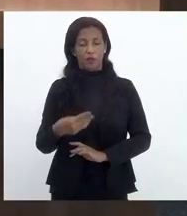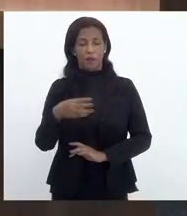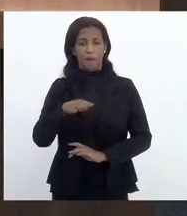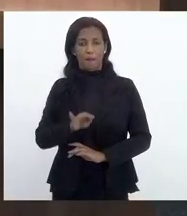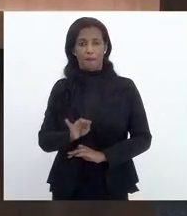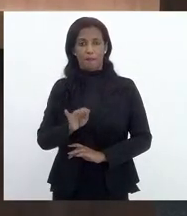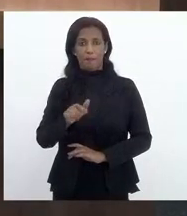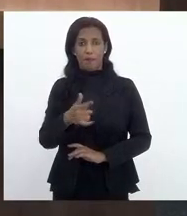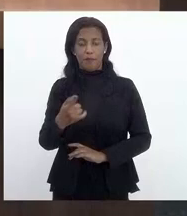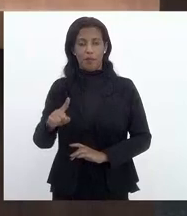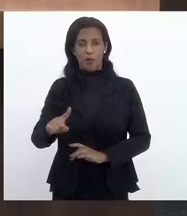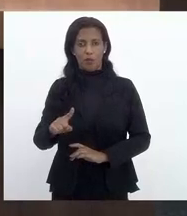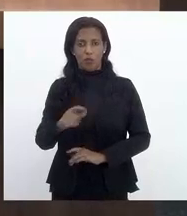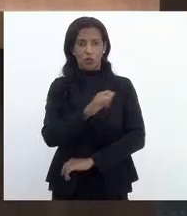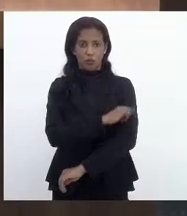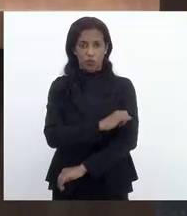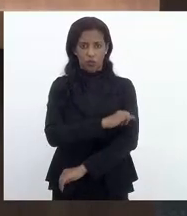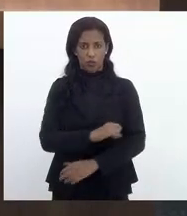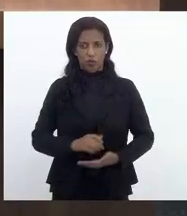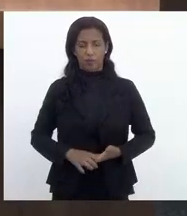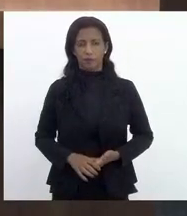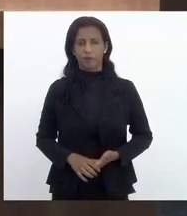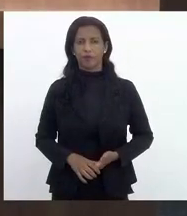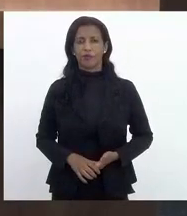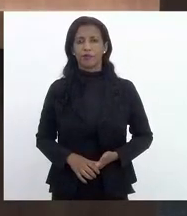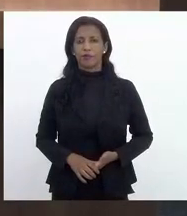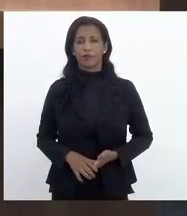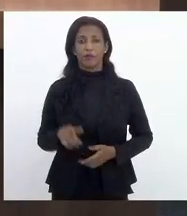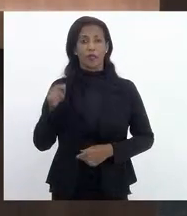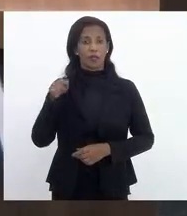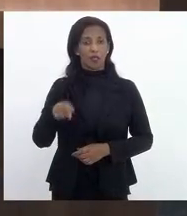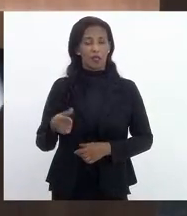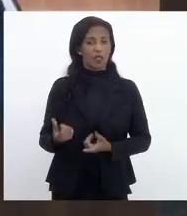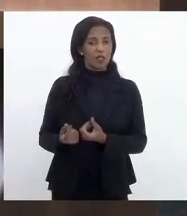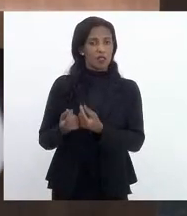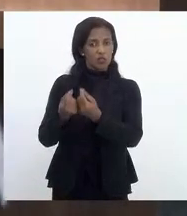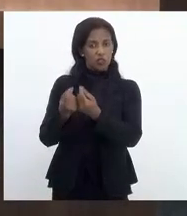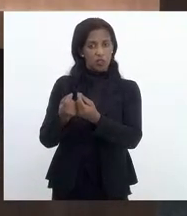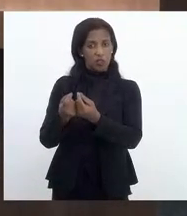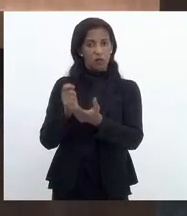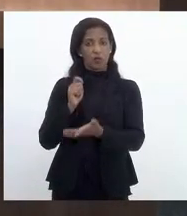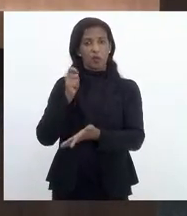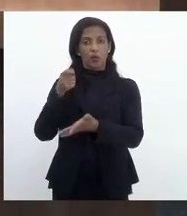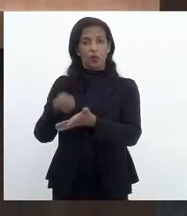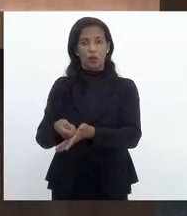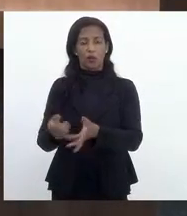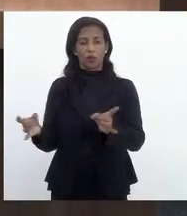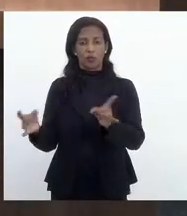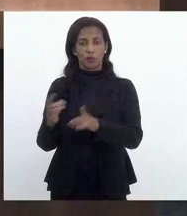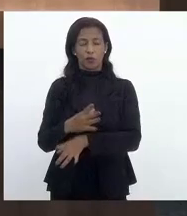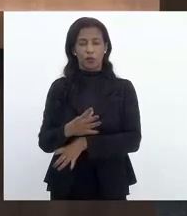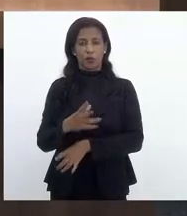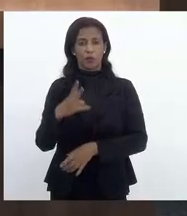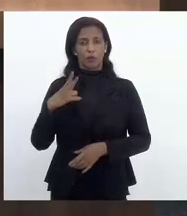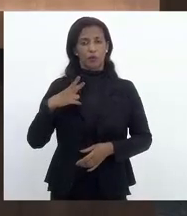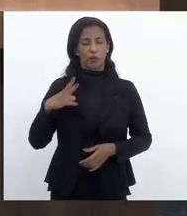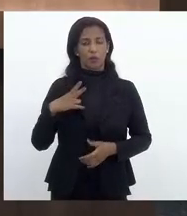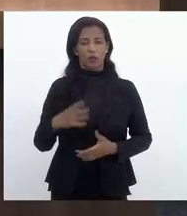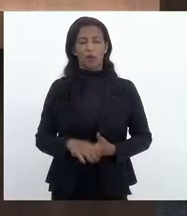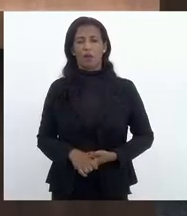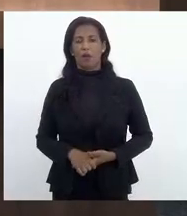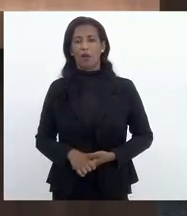bilhões no Rio de Janeiro e é esse dinheiro que vocês estão querendo colocar à disposição do mercado privado